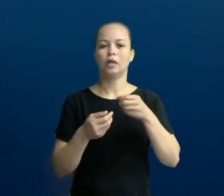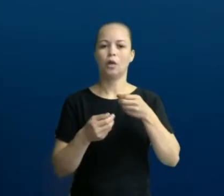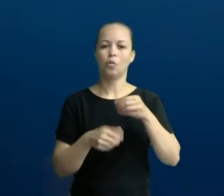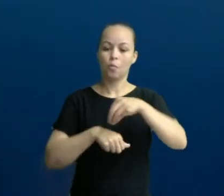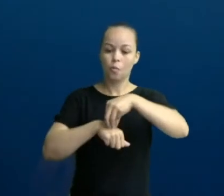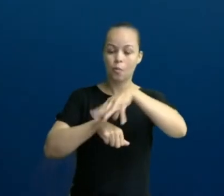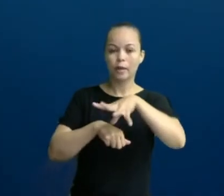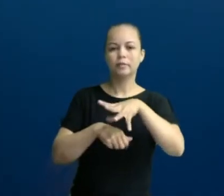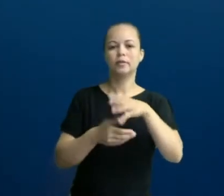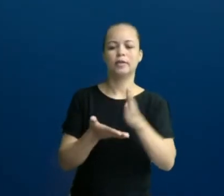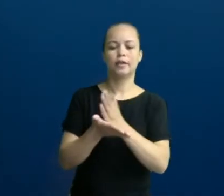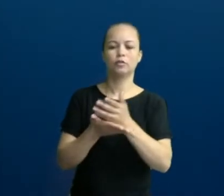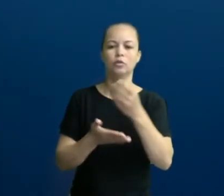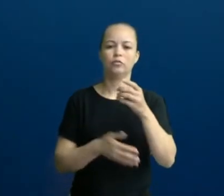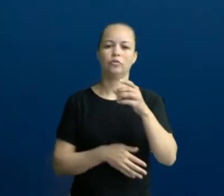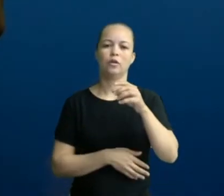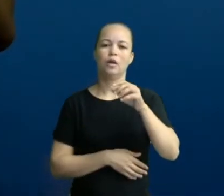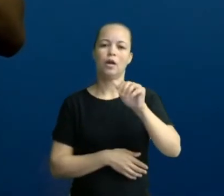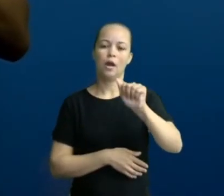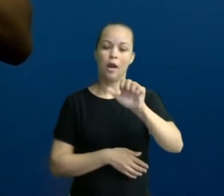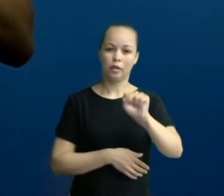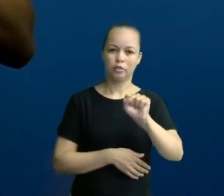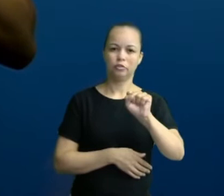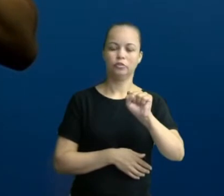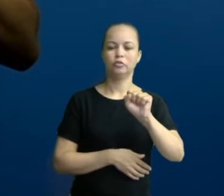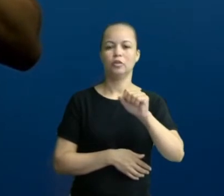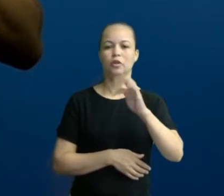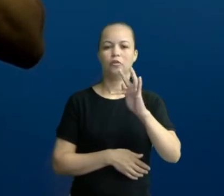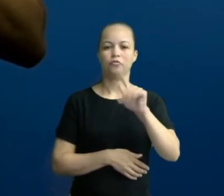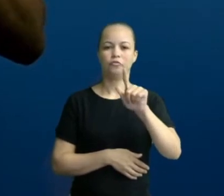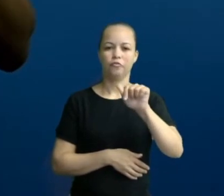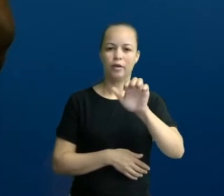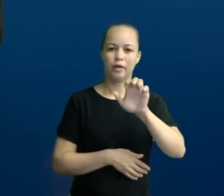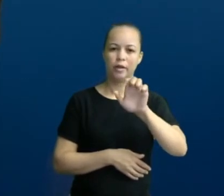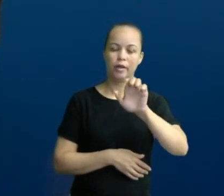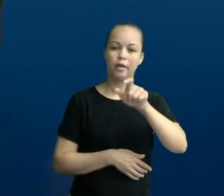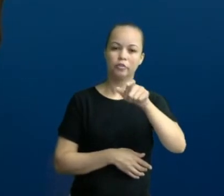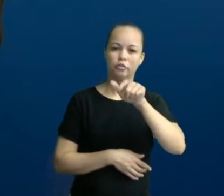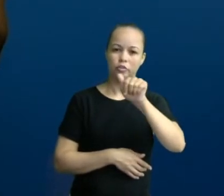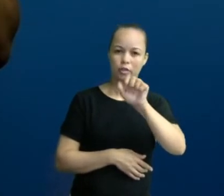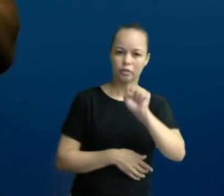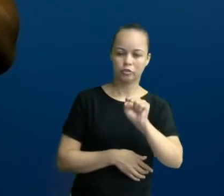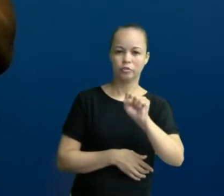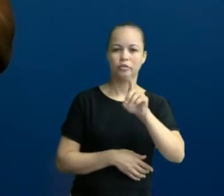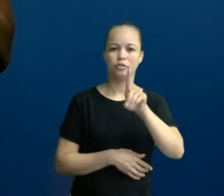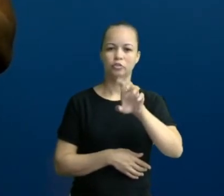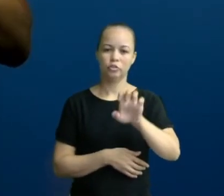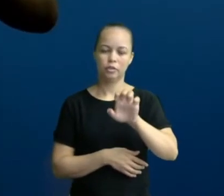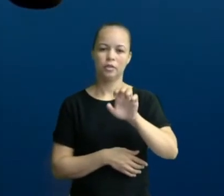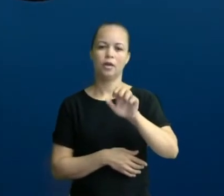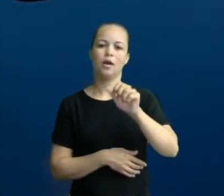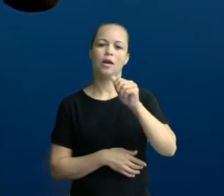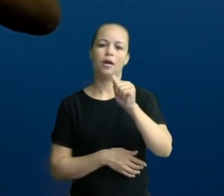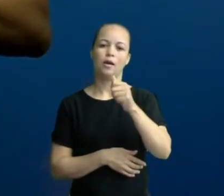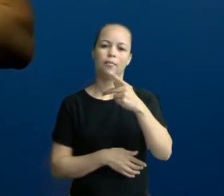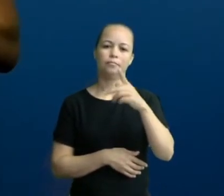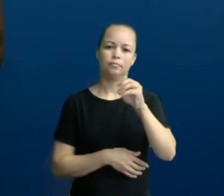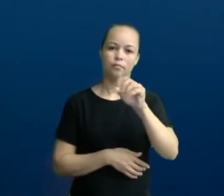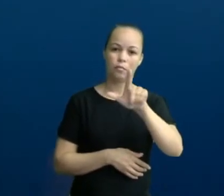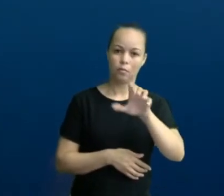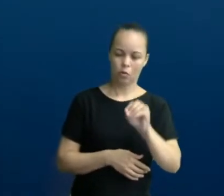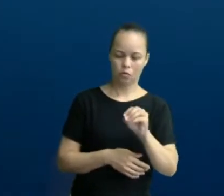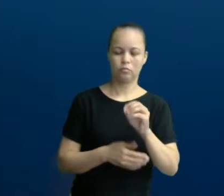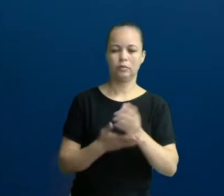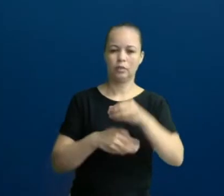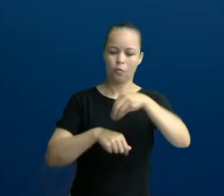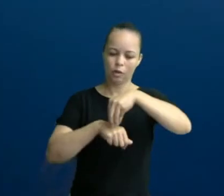fala muito sobre essa questão de saúde pública, como questões, às vezes, comportamentais e vontade política faz a diferença para a